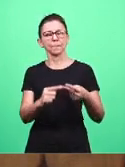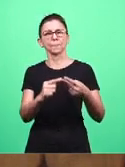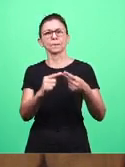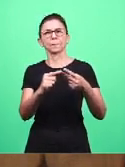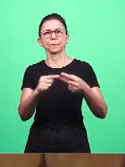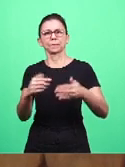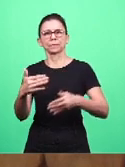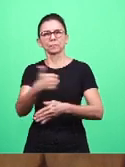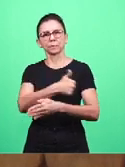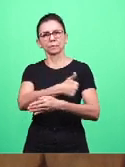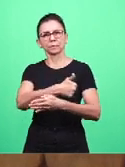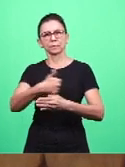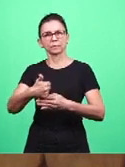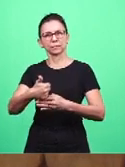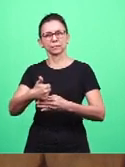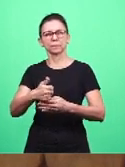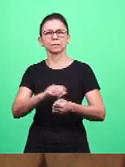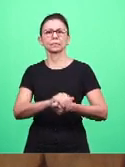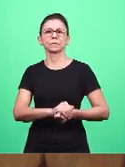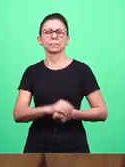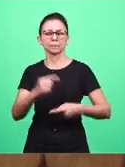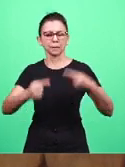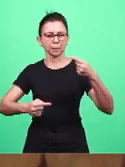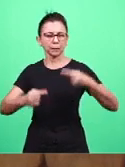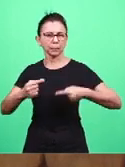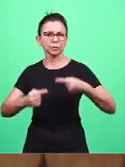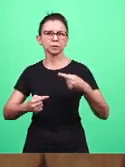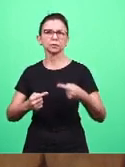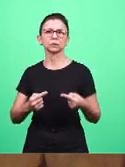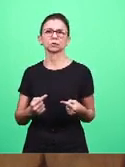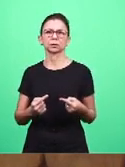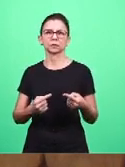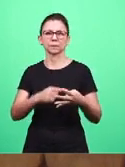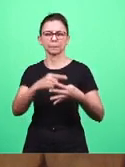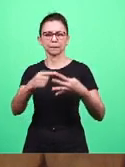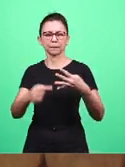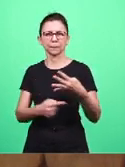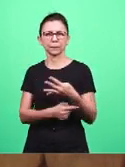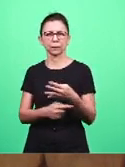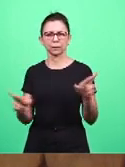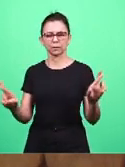ouvimos, estudamos, aprendemos tudo a respeito de Jerusalém nesse aspecto.